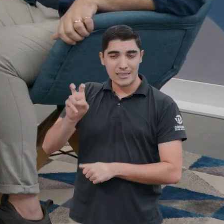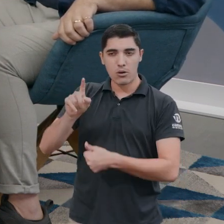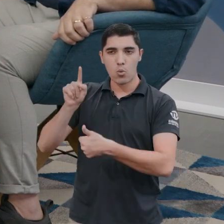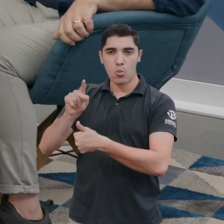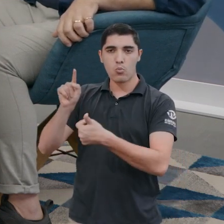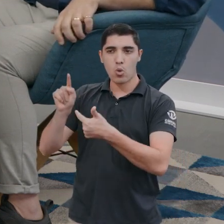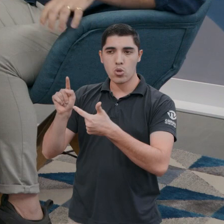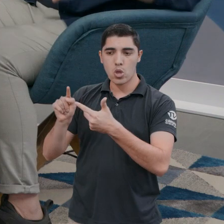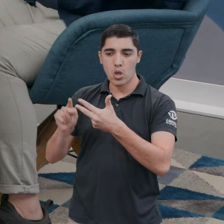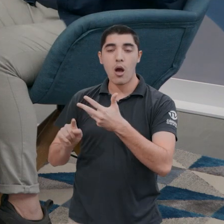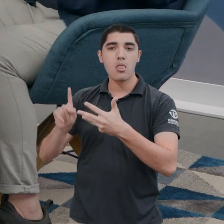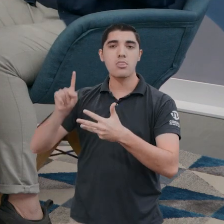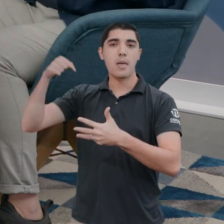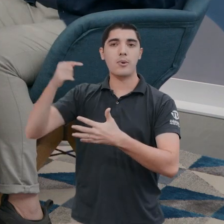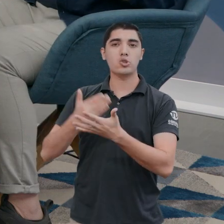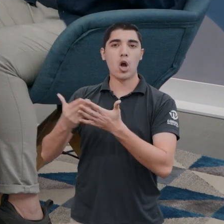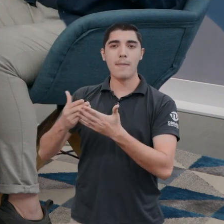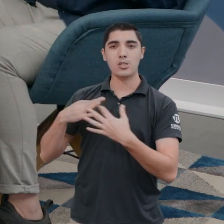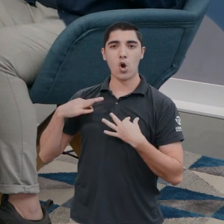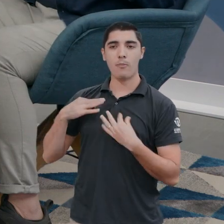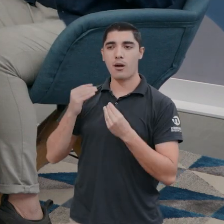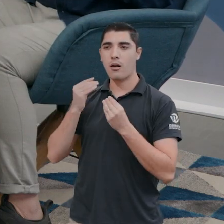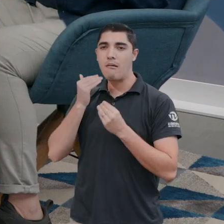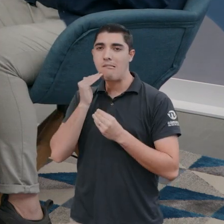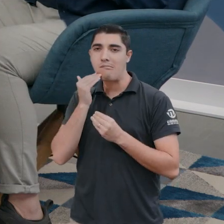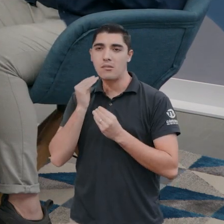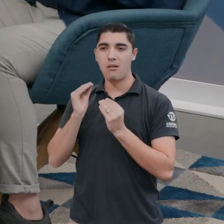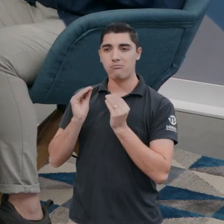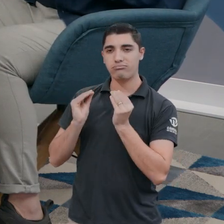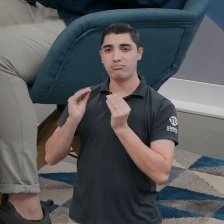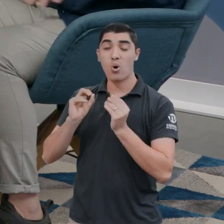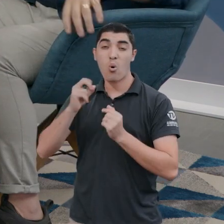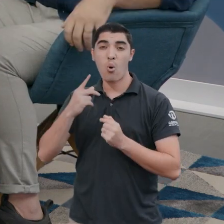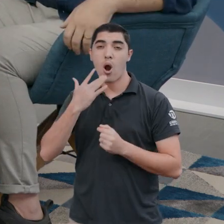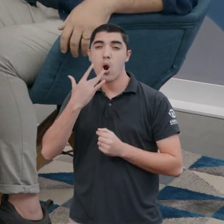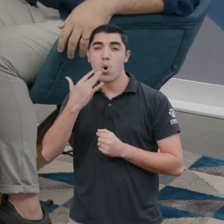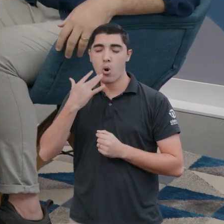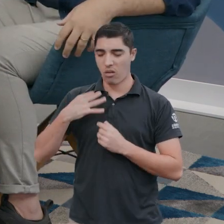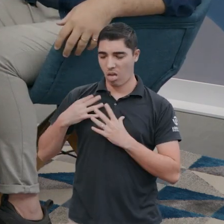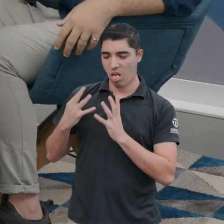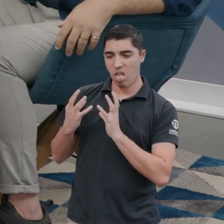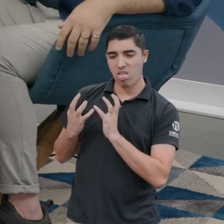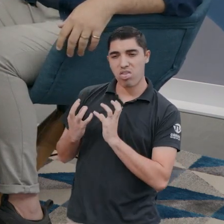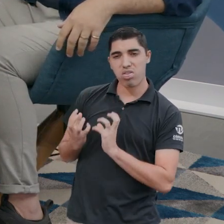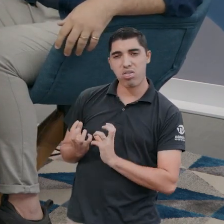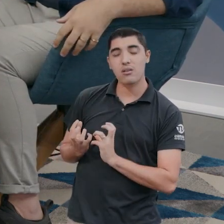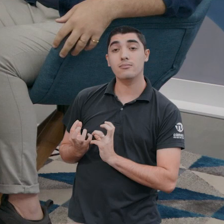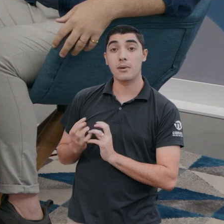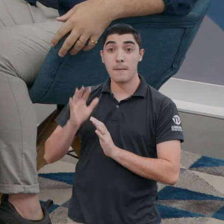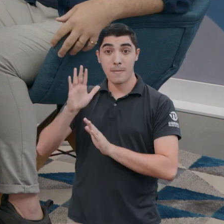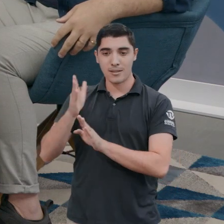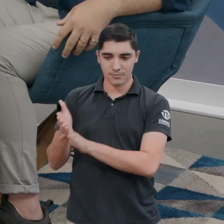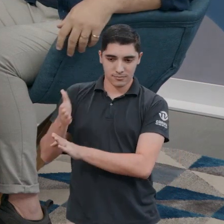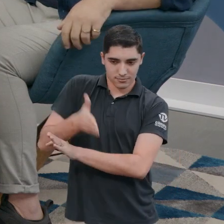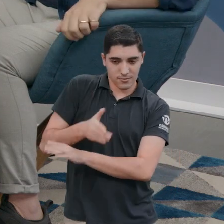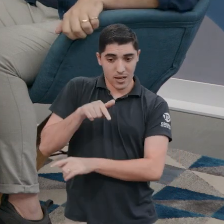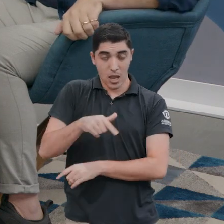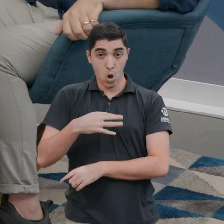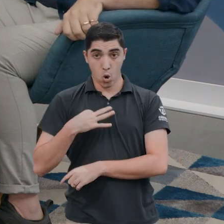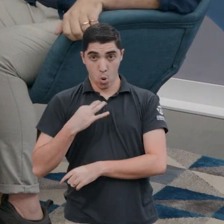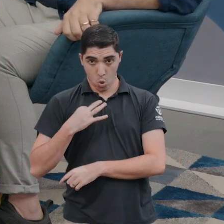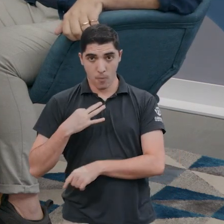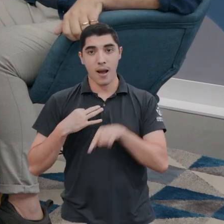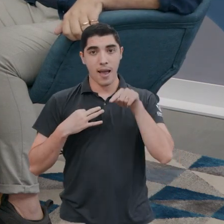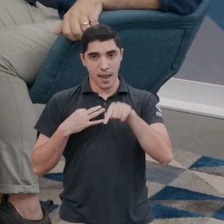ficando torta por causa de costura, ou ela acaba desbotando. Em contraponto, a gente tem uma roupa de